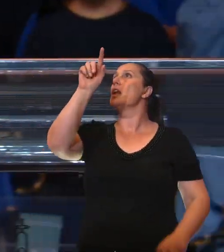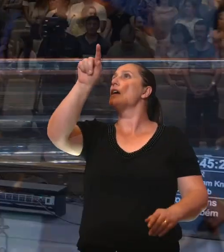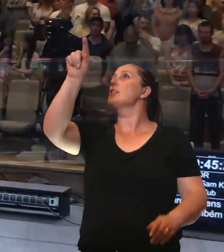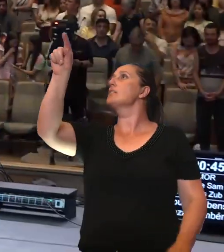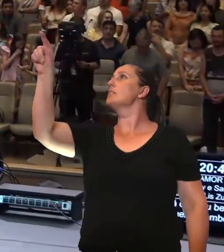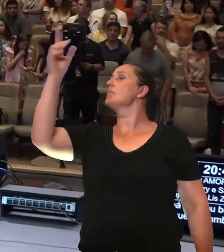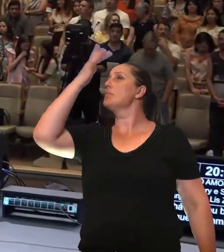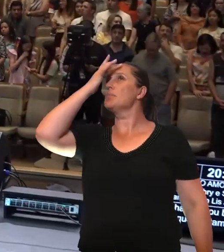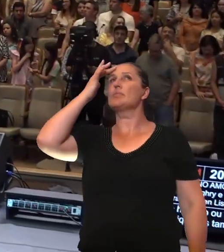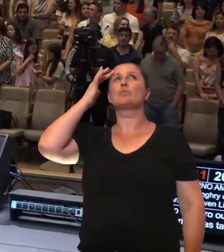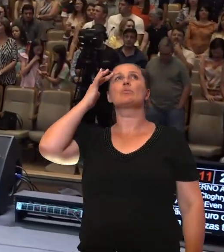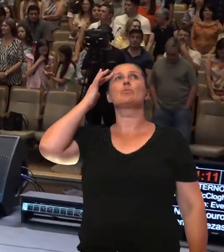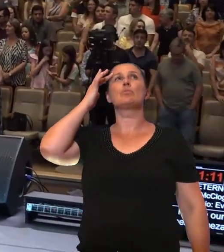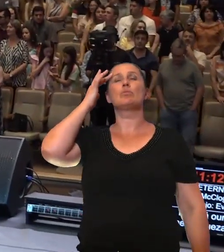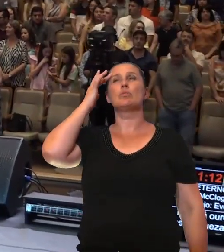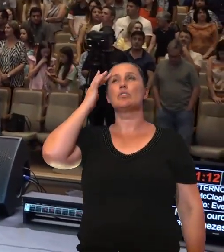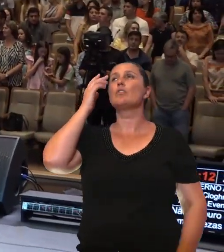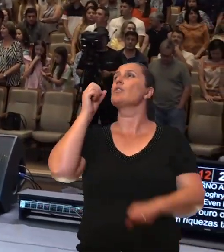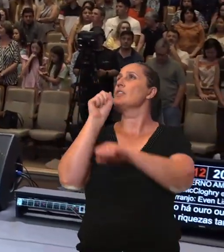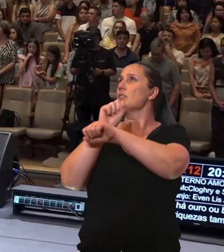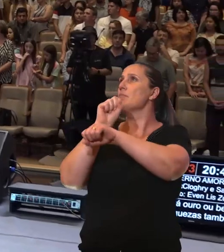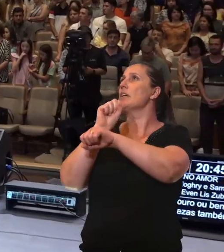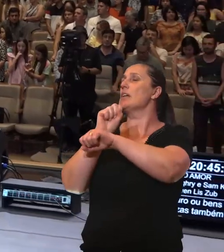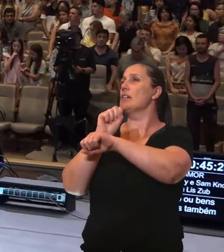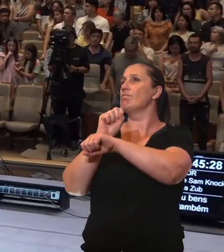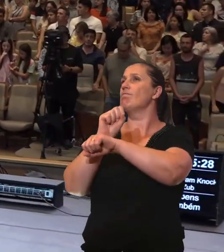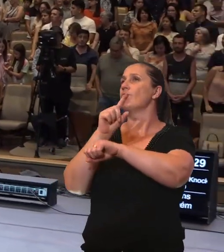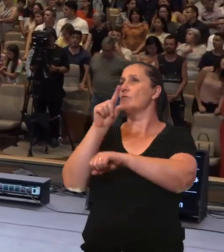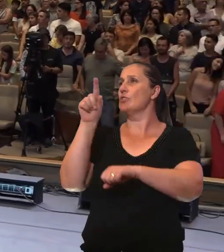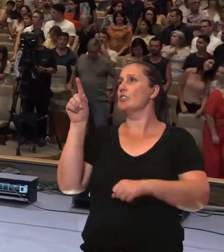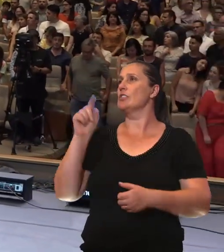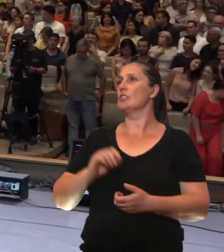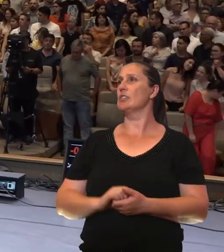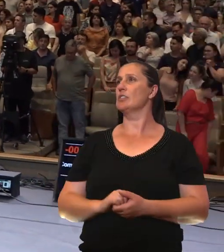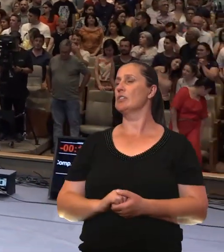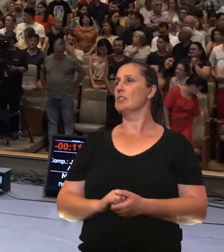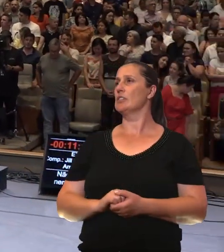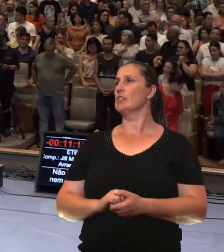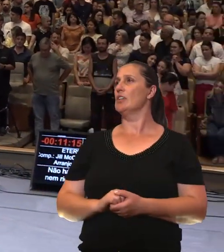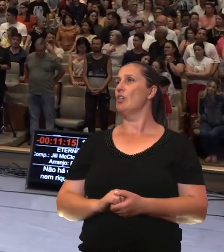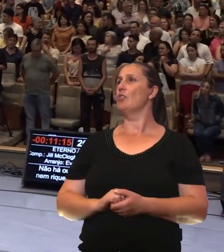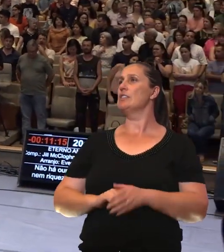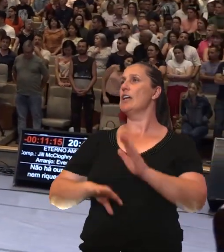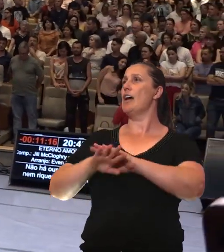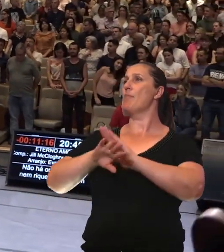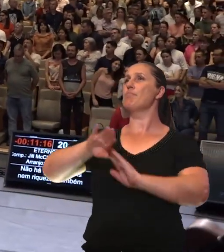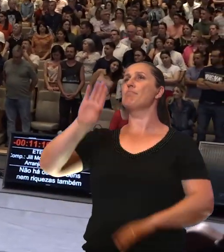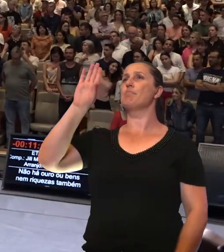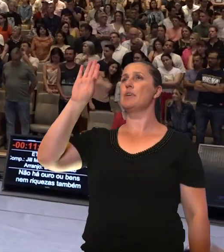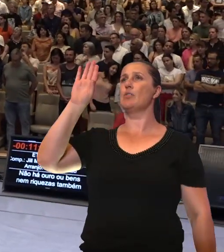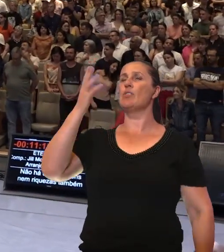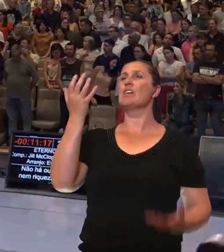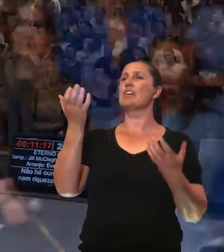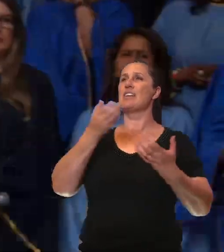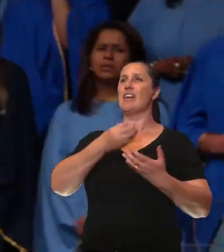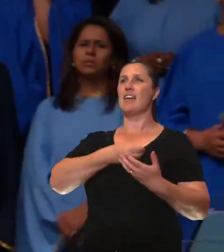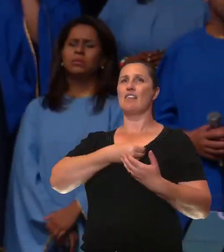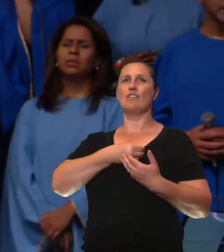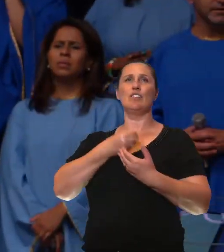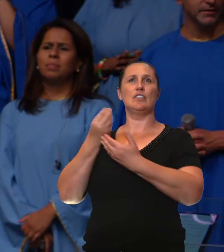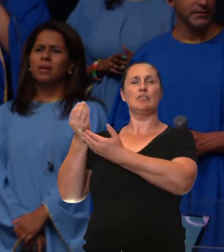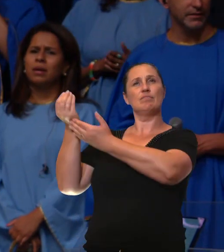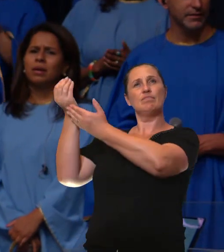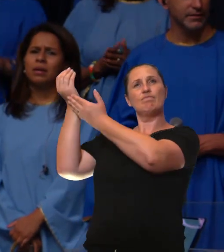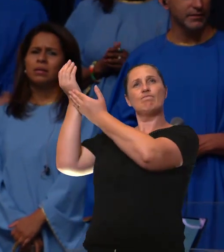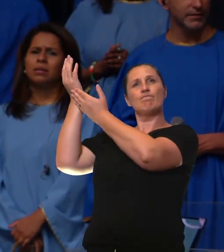vou esperar você. É por você que nós estamos aqui. Você que levantou sua mão, que quer entregar a sua vida para Jesus,